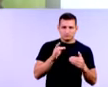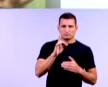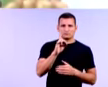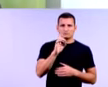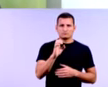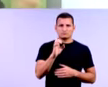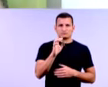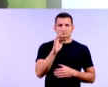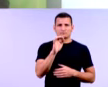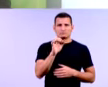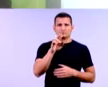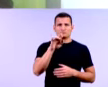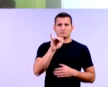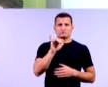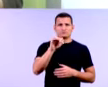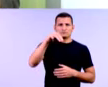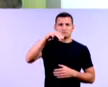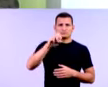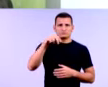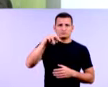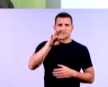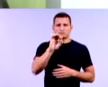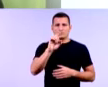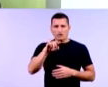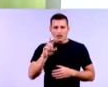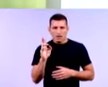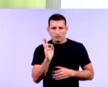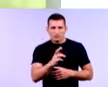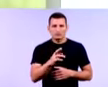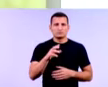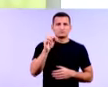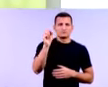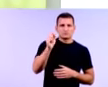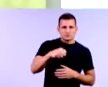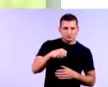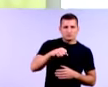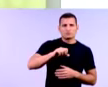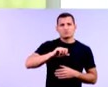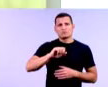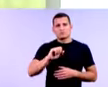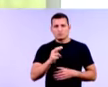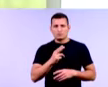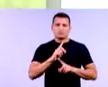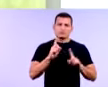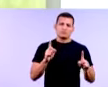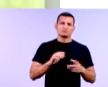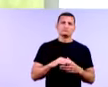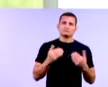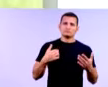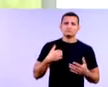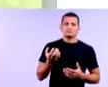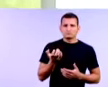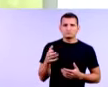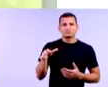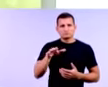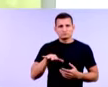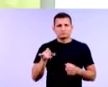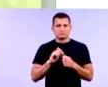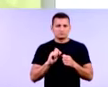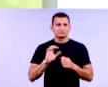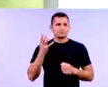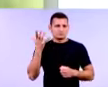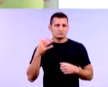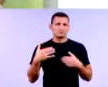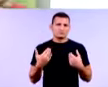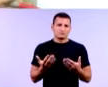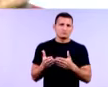vai dizer sim ou não. Então, como eu estou querendo um local para fazer um evento, eu estou requerendo um espaço.